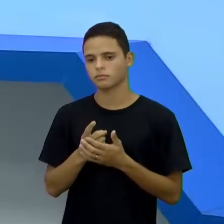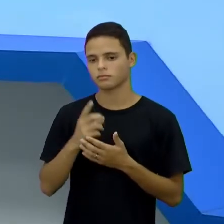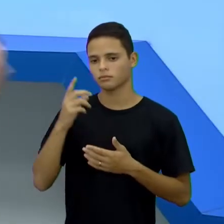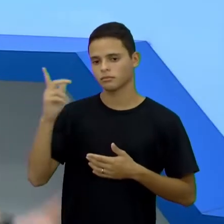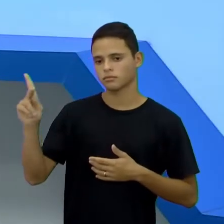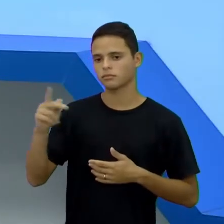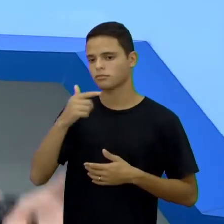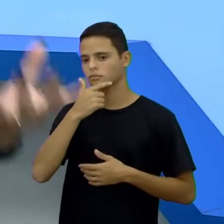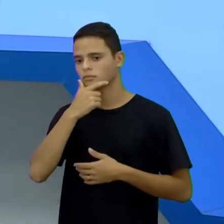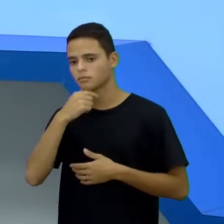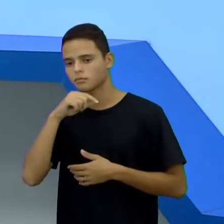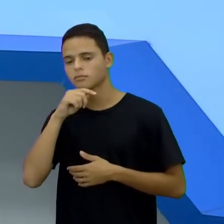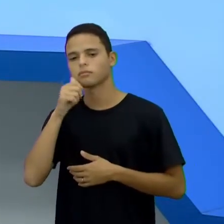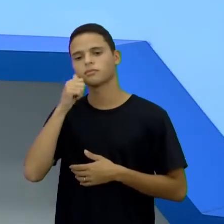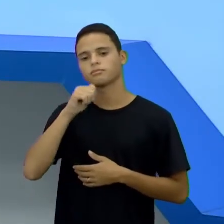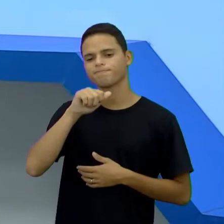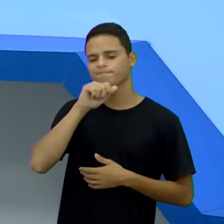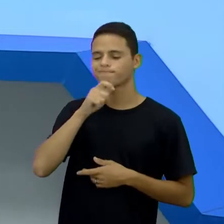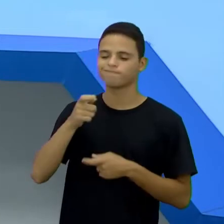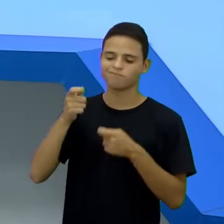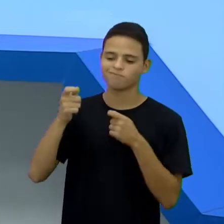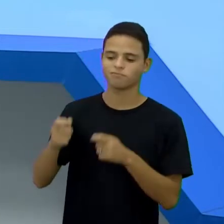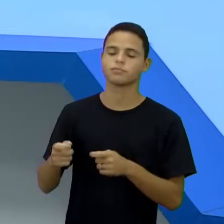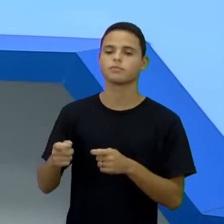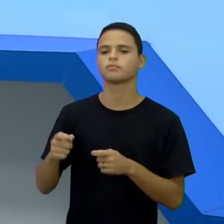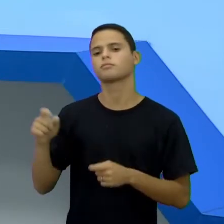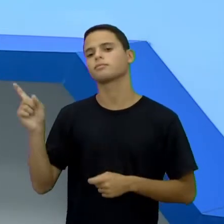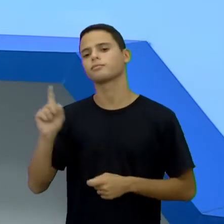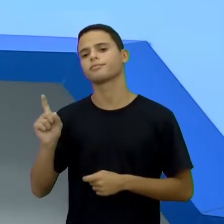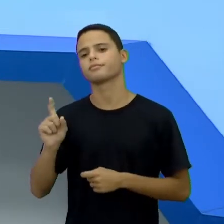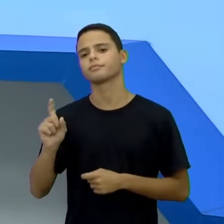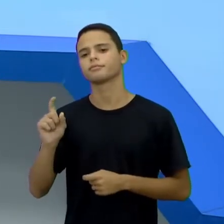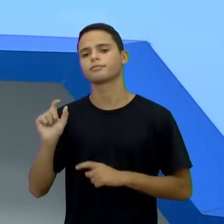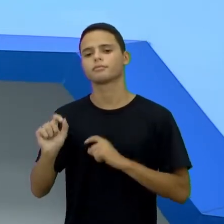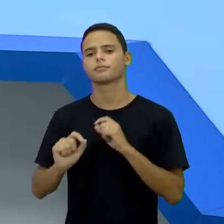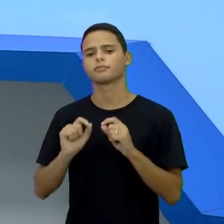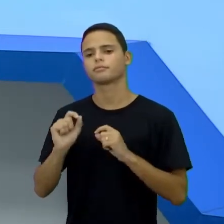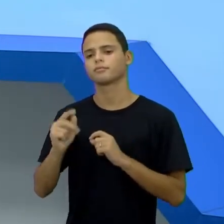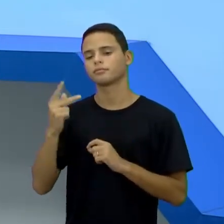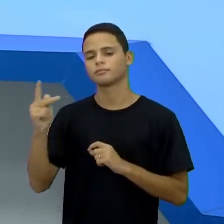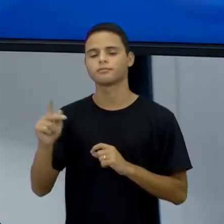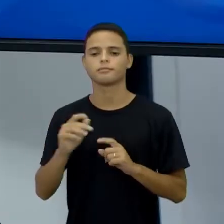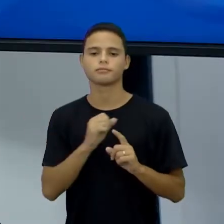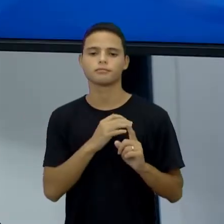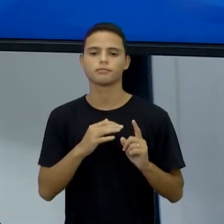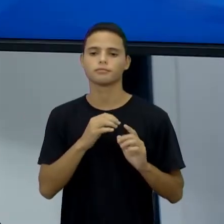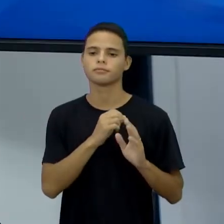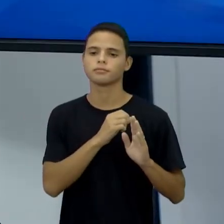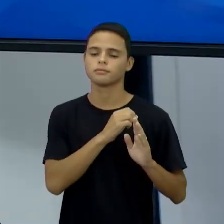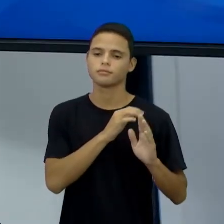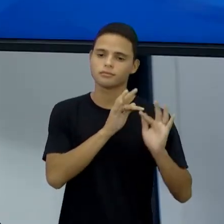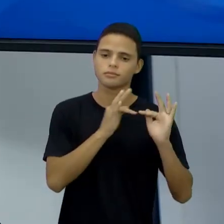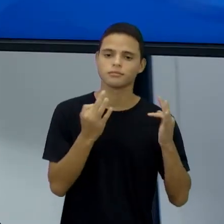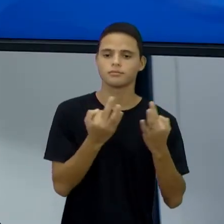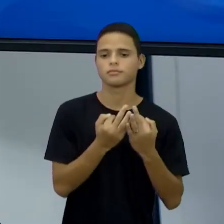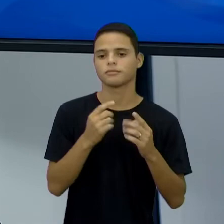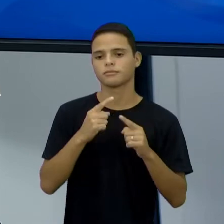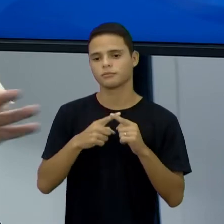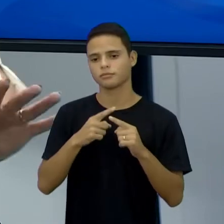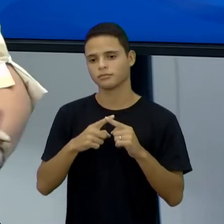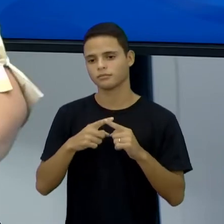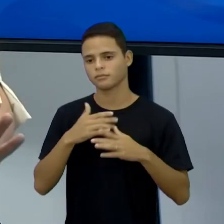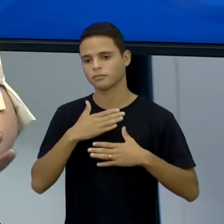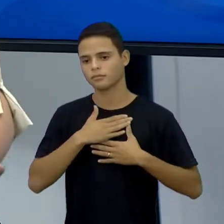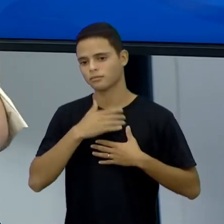rígidos, não eram tanto? O que você vê, assim, da sua família que meio que fez? Era muito engraçado isso, porque meus pais sempre